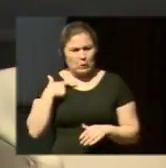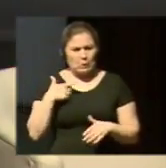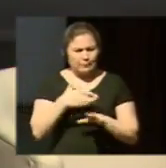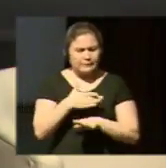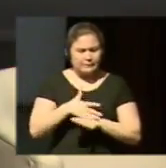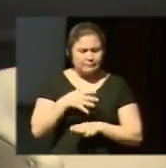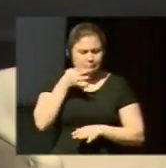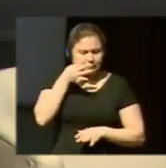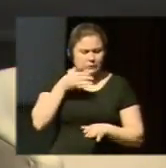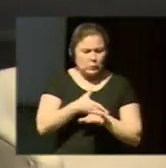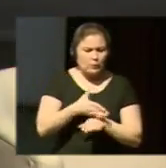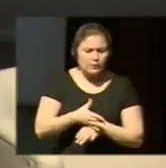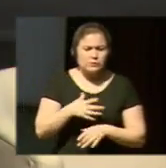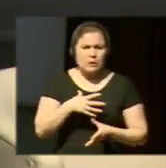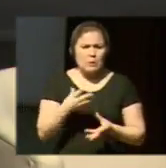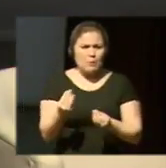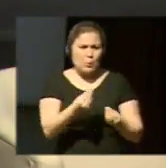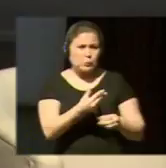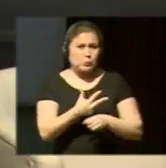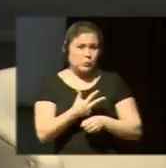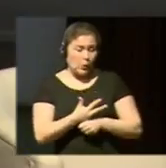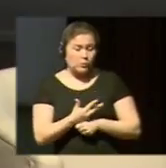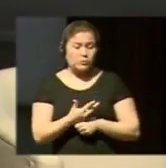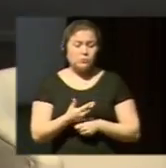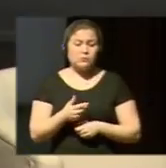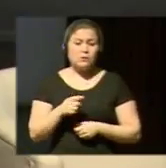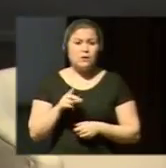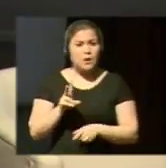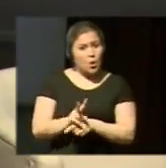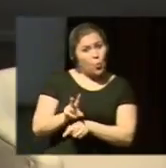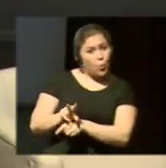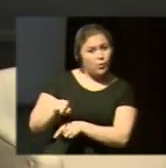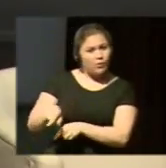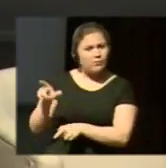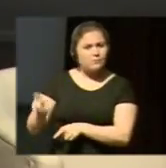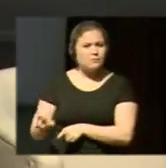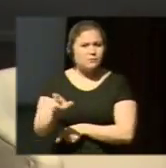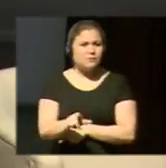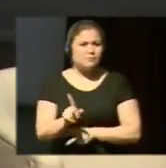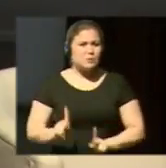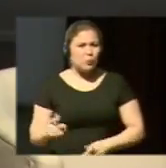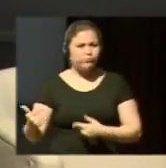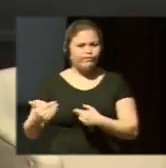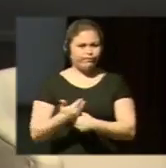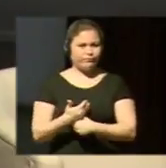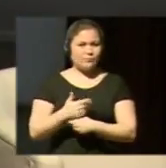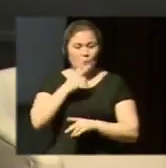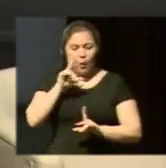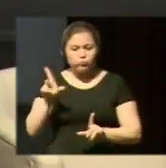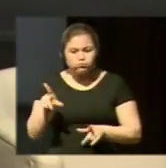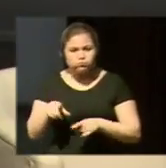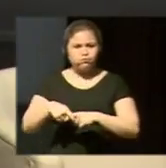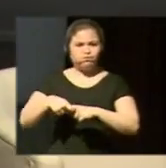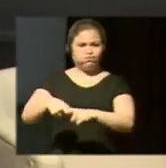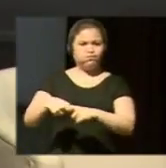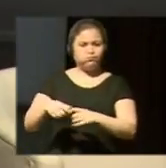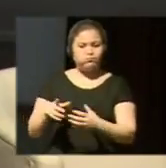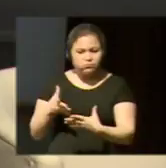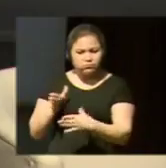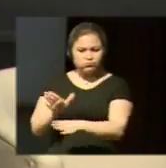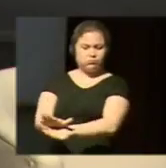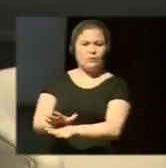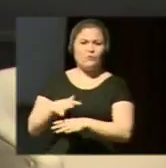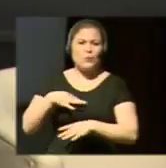pessoalmente, tem muitos idosos que cuidam dessas pessoas, que é engajamento voluntário.